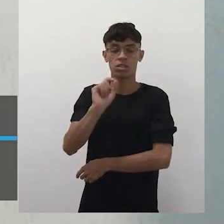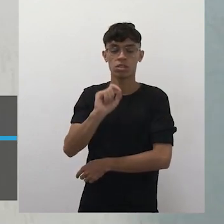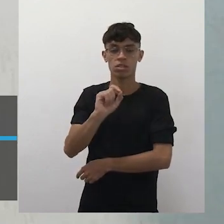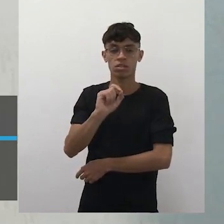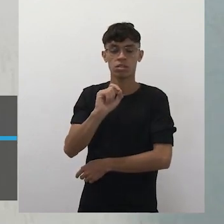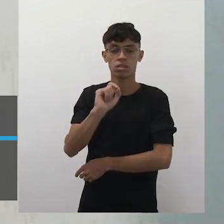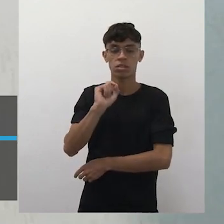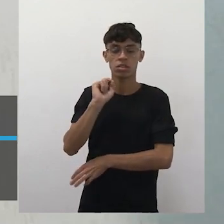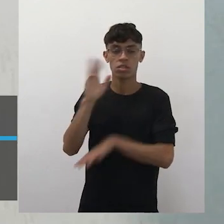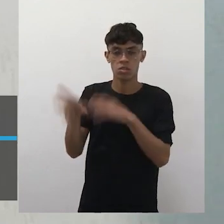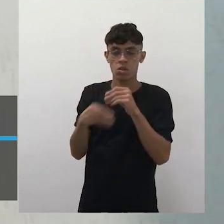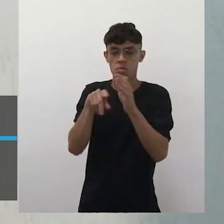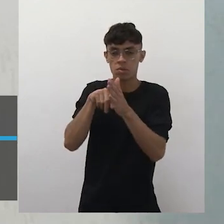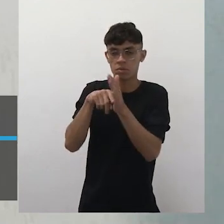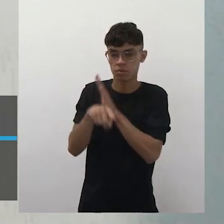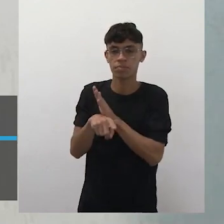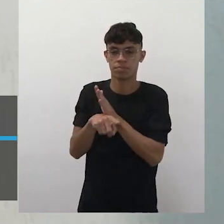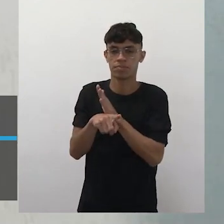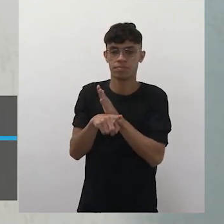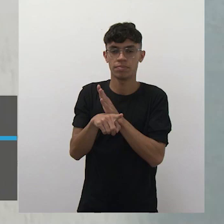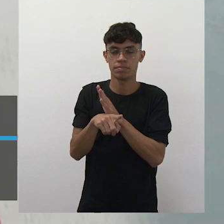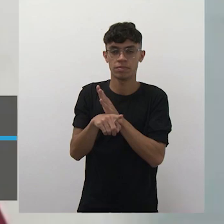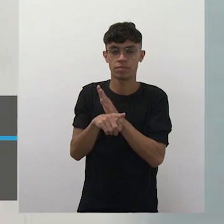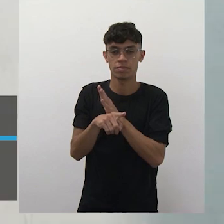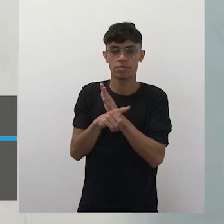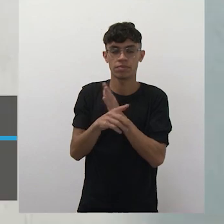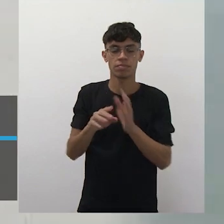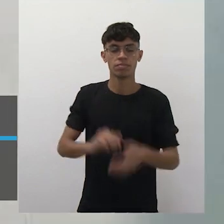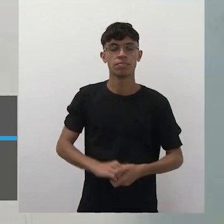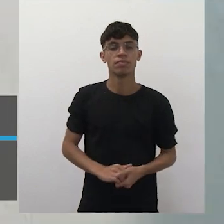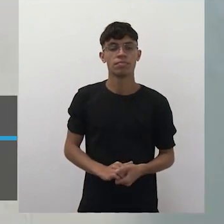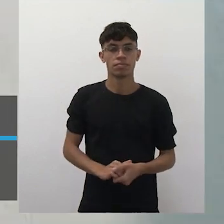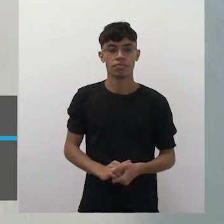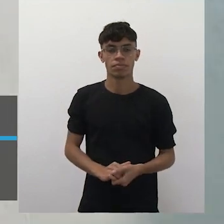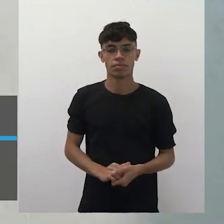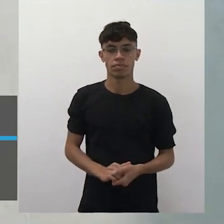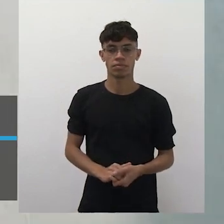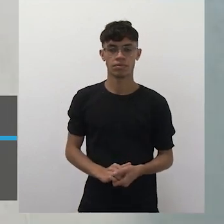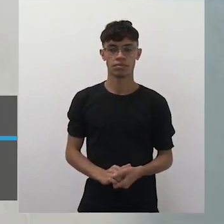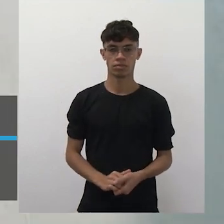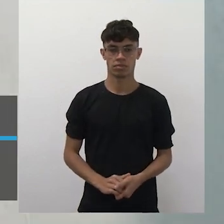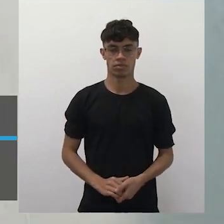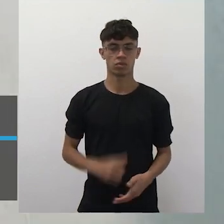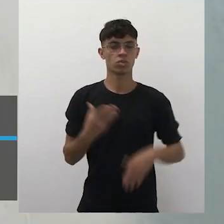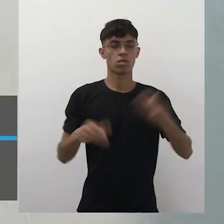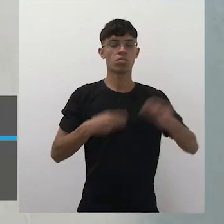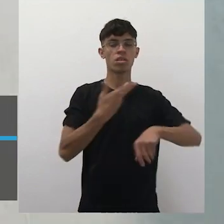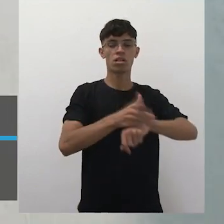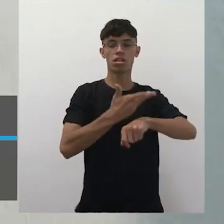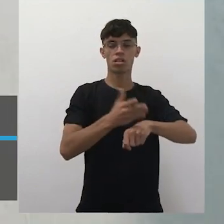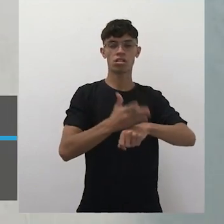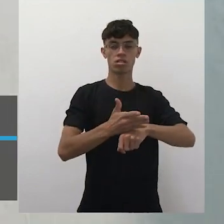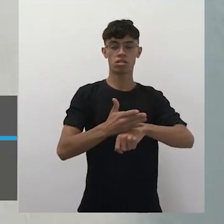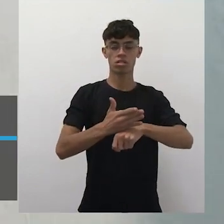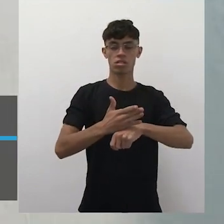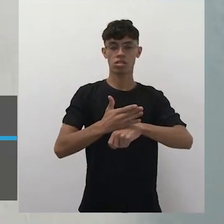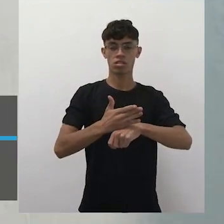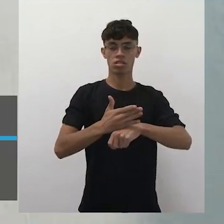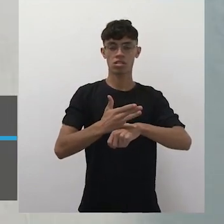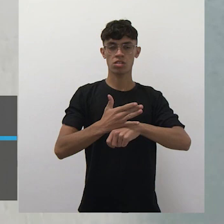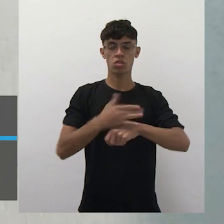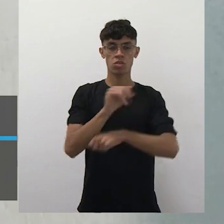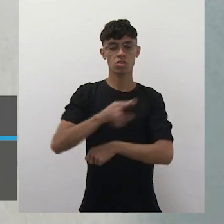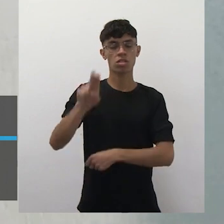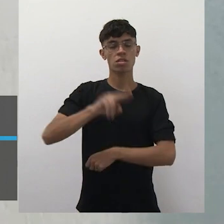e aprofundamento, tá? Bem, como colocar em prática a política dos 4 R's,